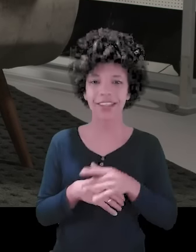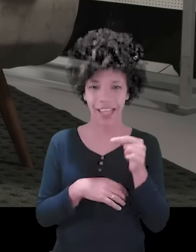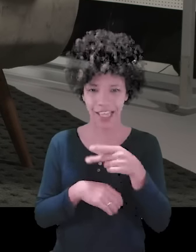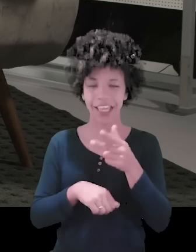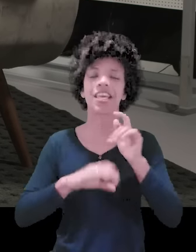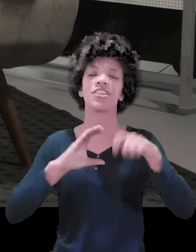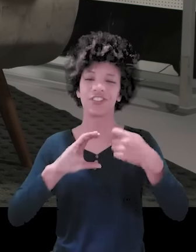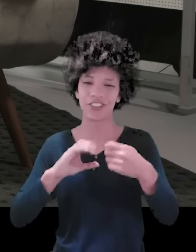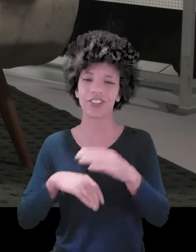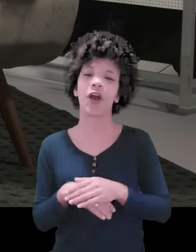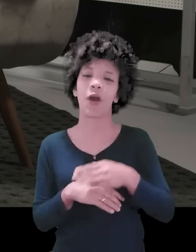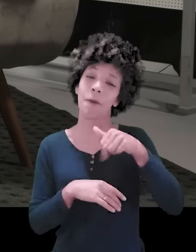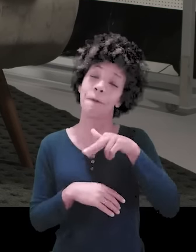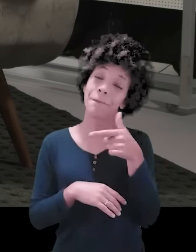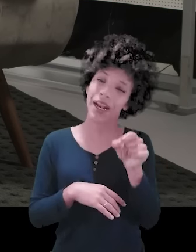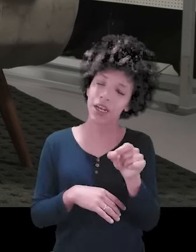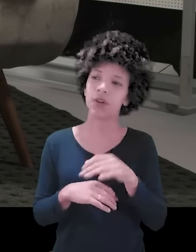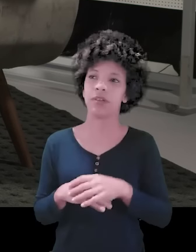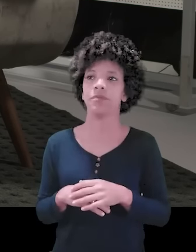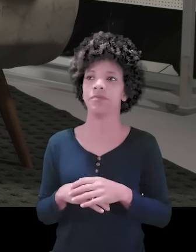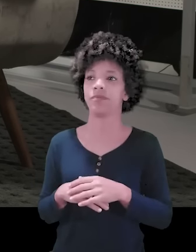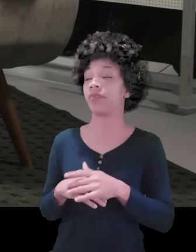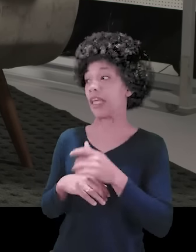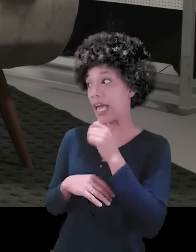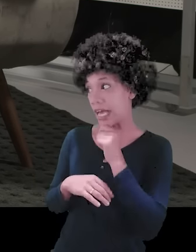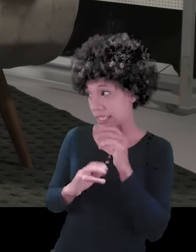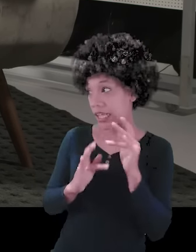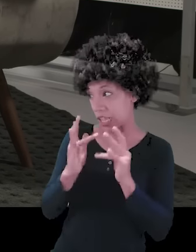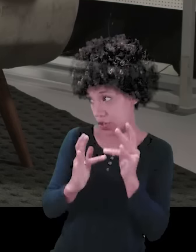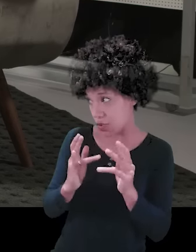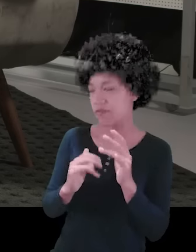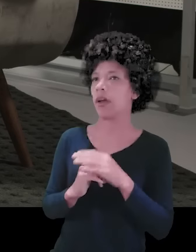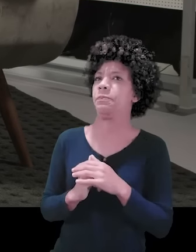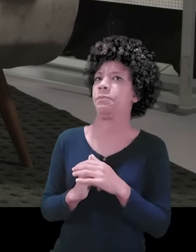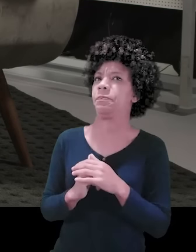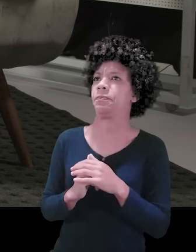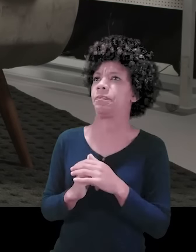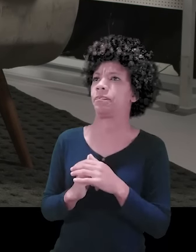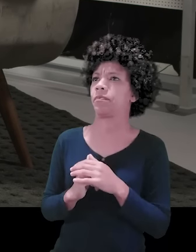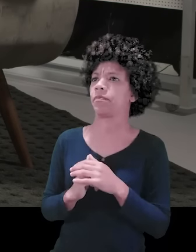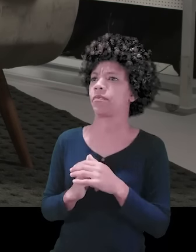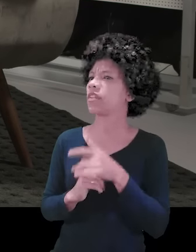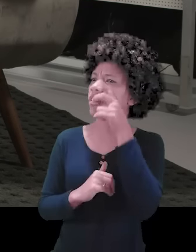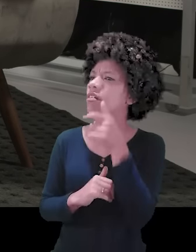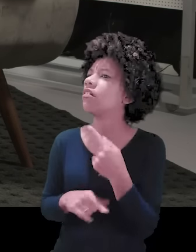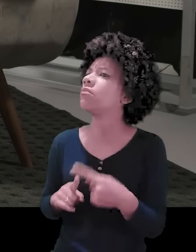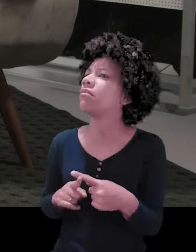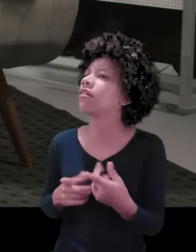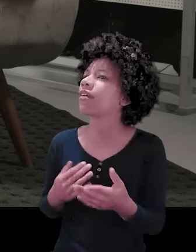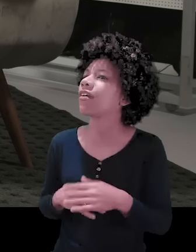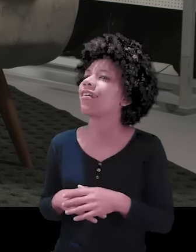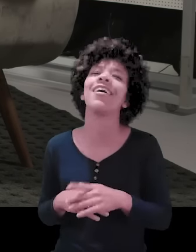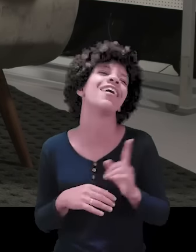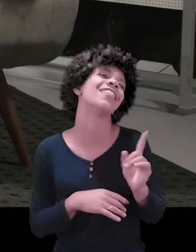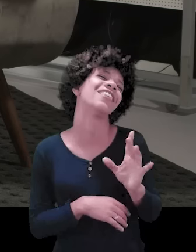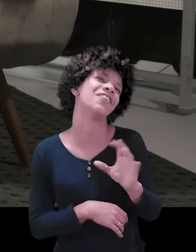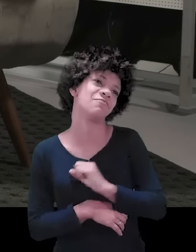interessados são aqui com o Marcão é ainda da noiva é então é esse meu amor